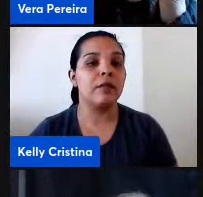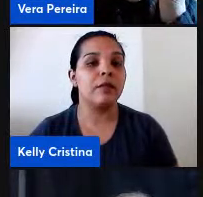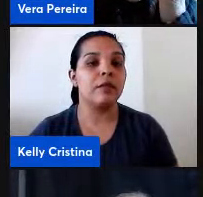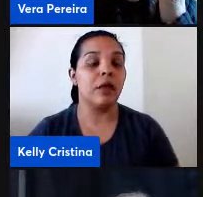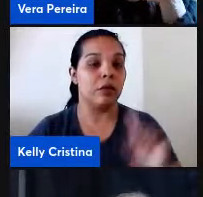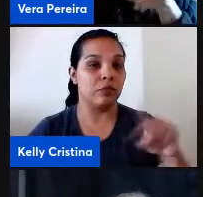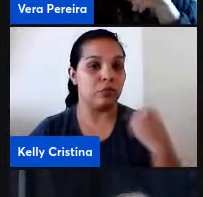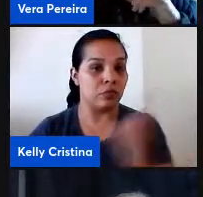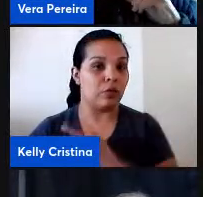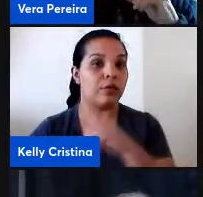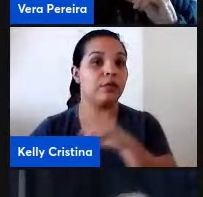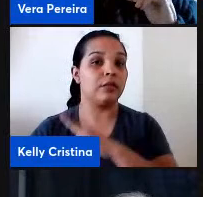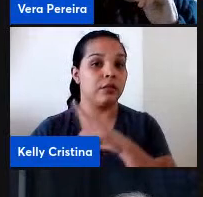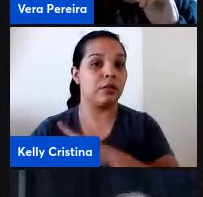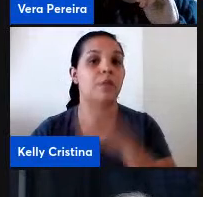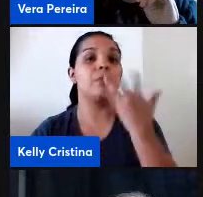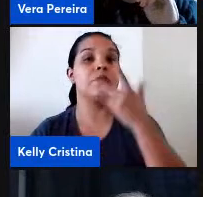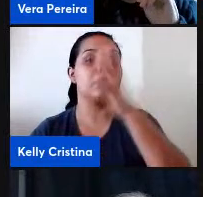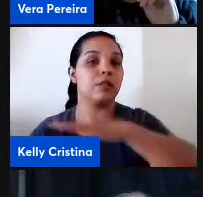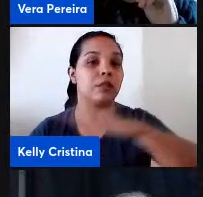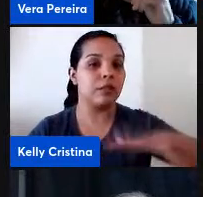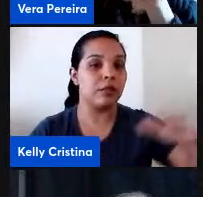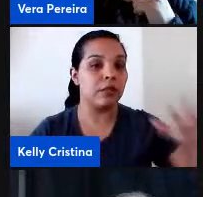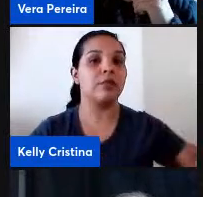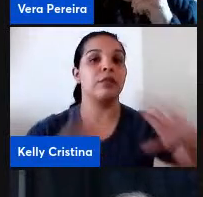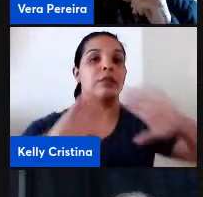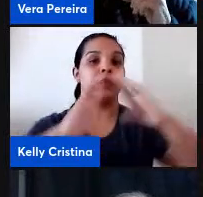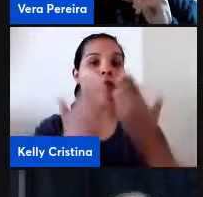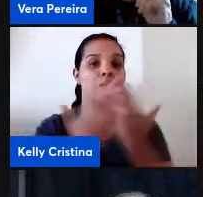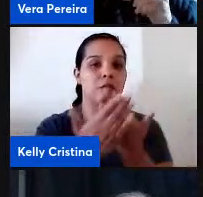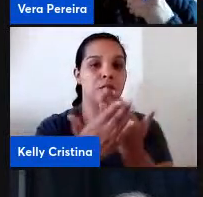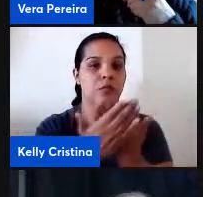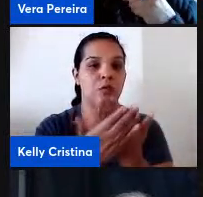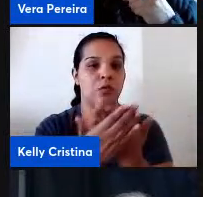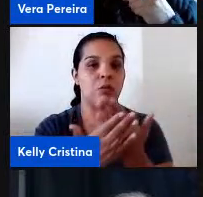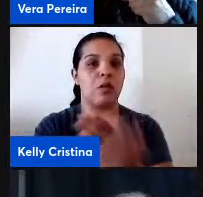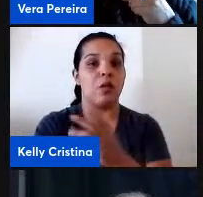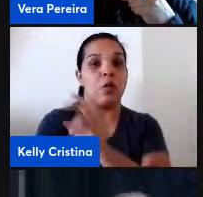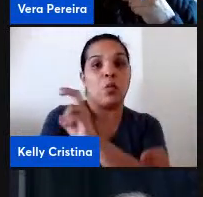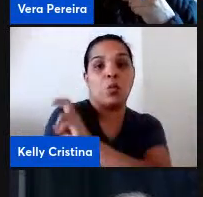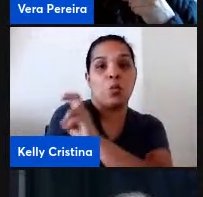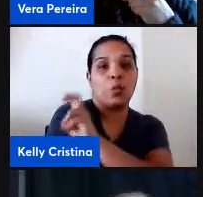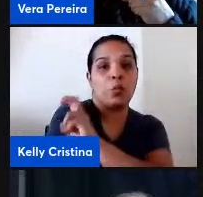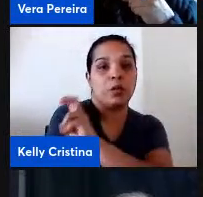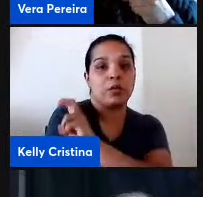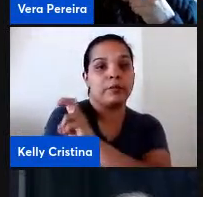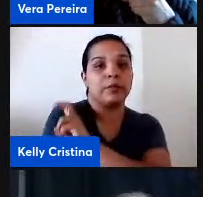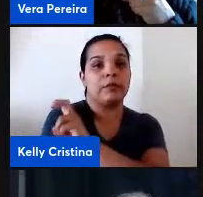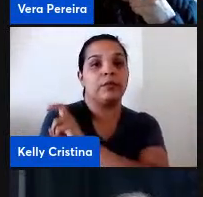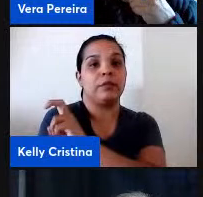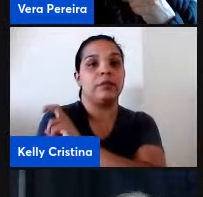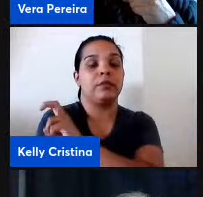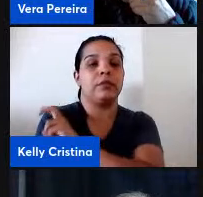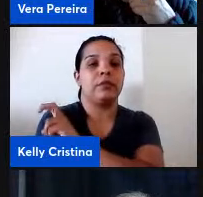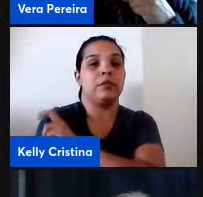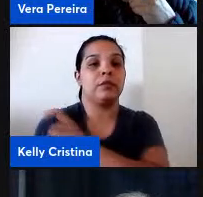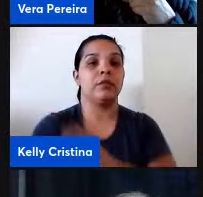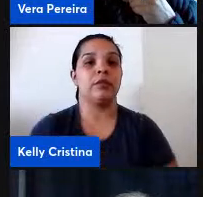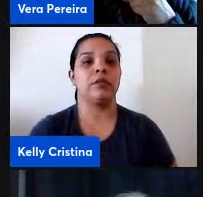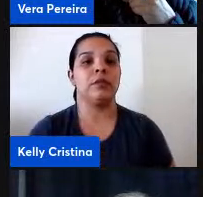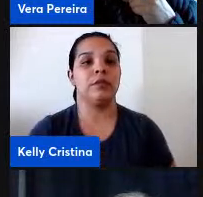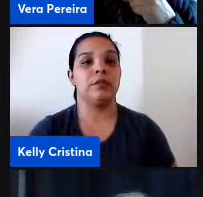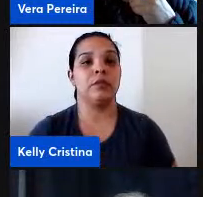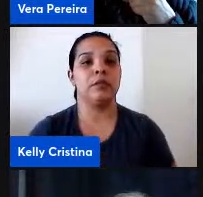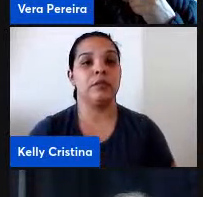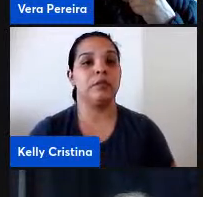Nós temos crianças na escola, no quinto ano da escola, sem